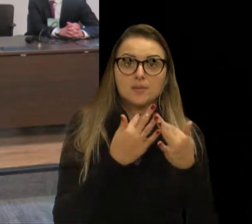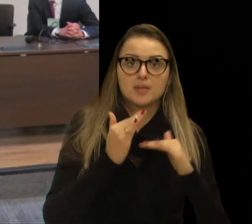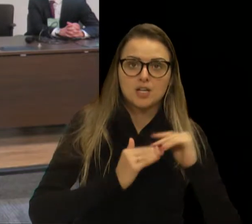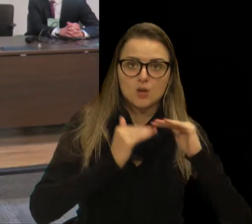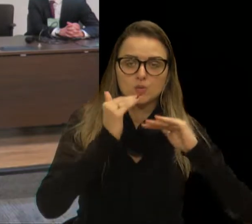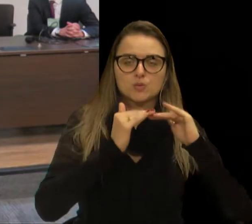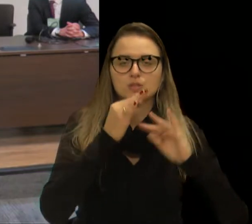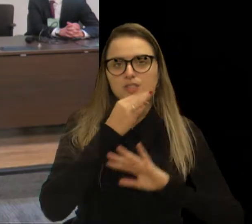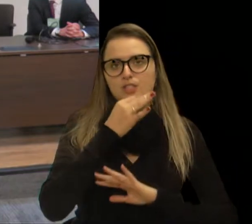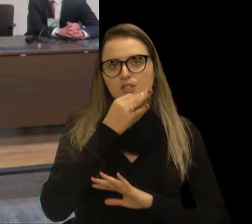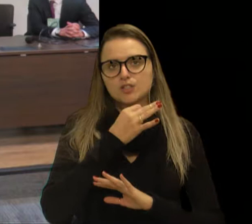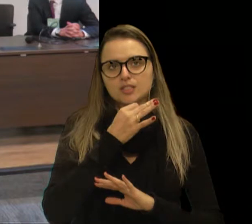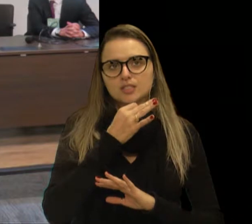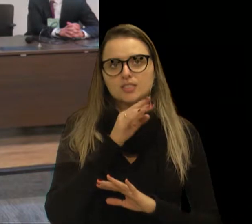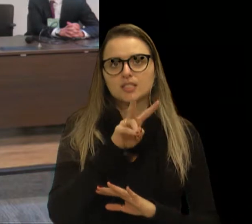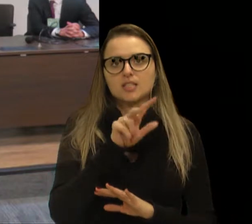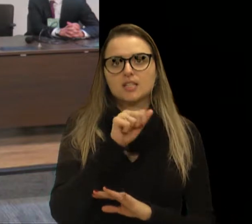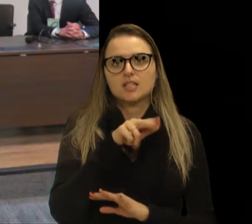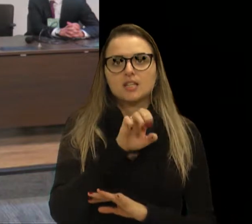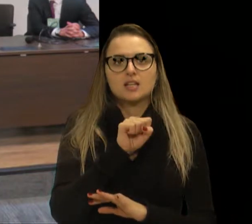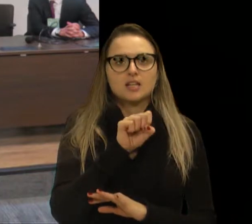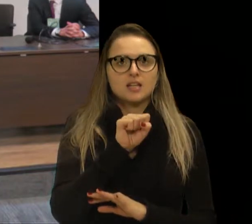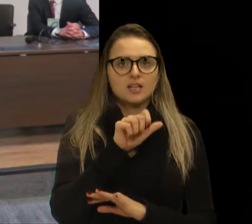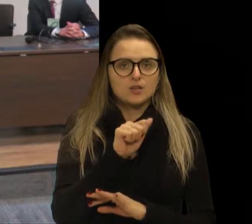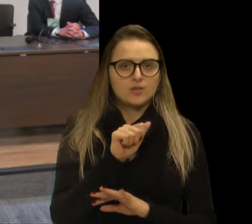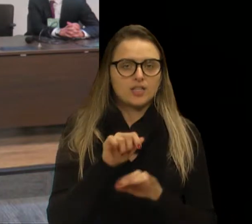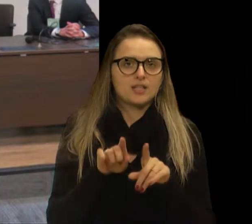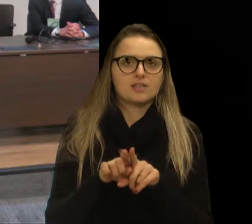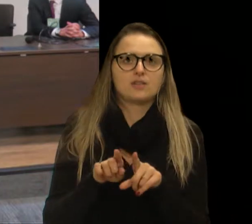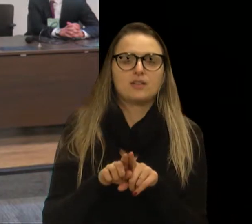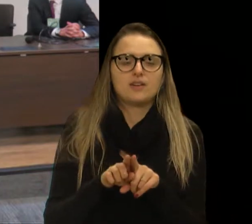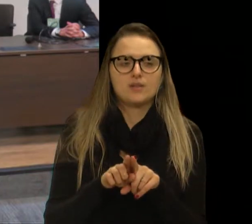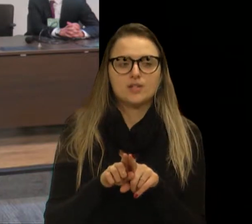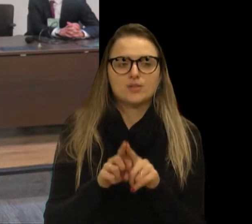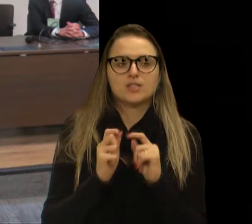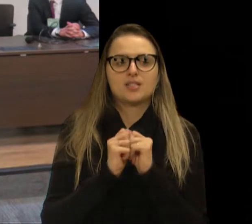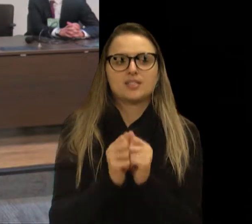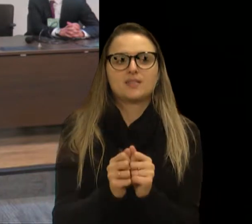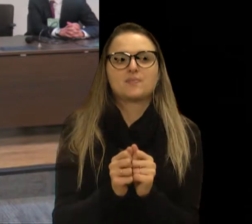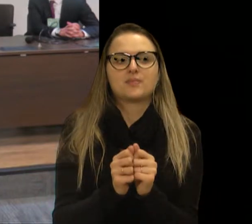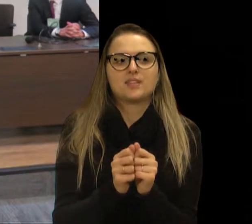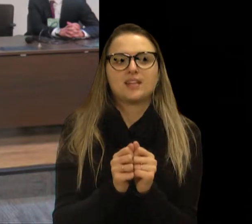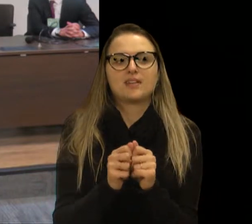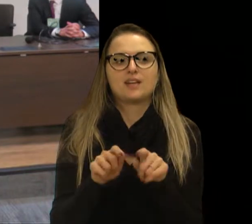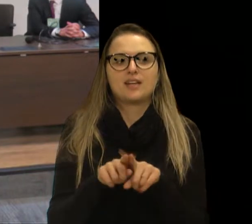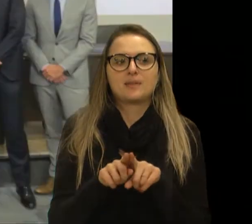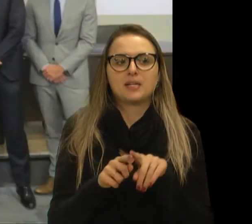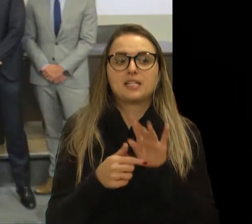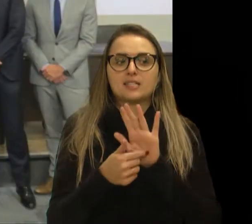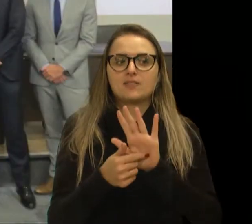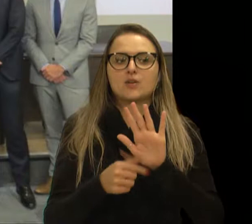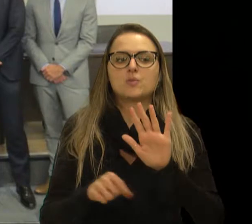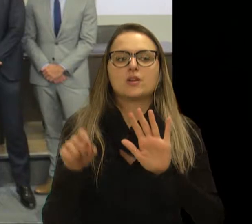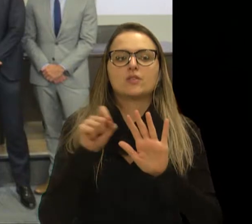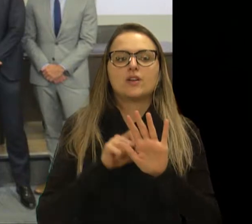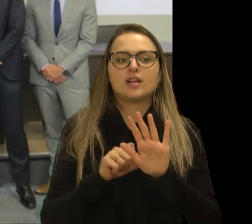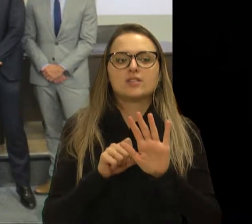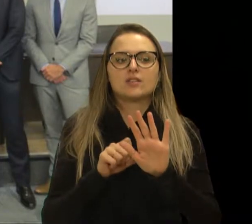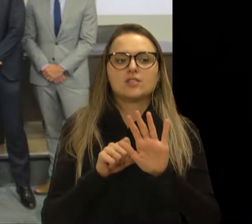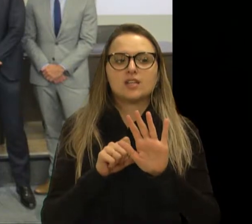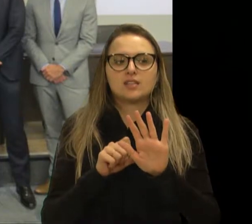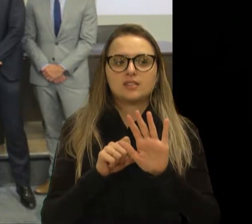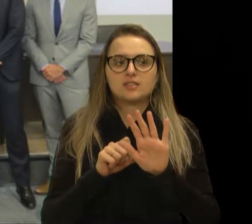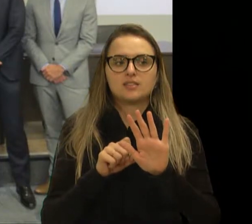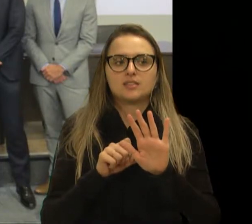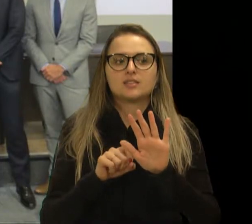Vanessa, que veio de Pelotas para cá para a gente construir uma família que já tem 20 anos.